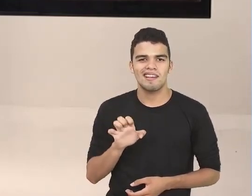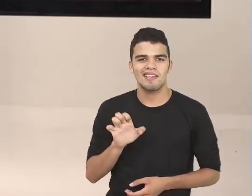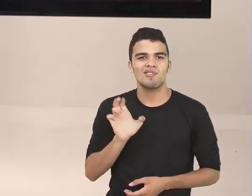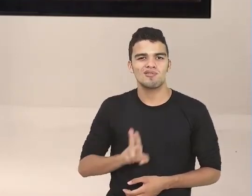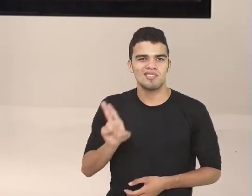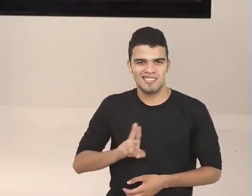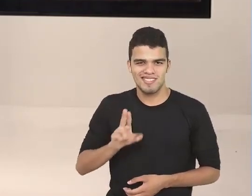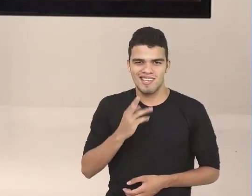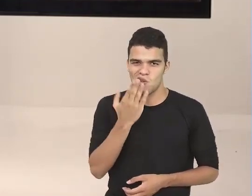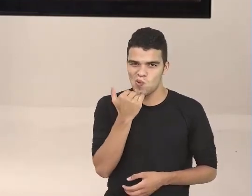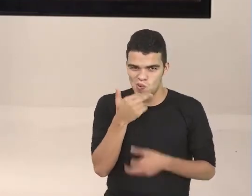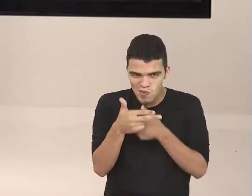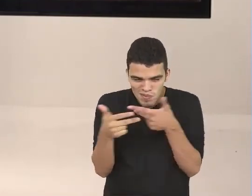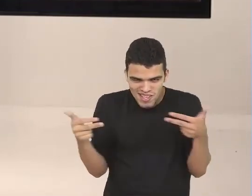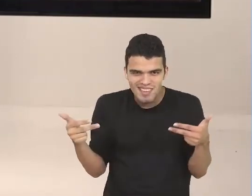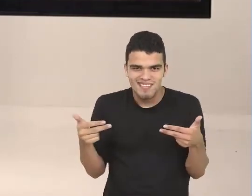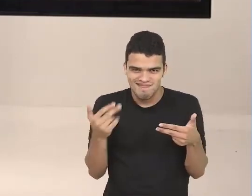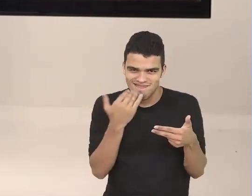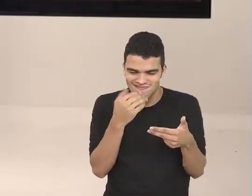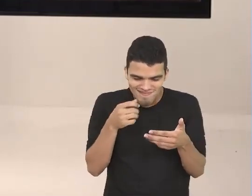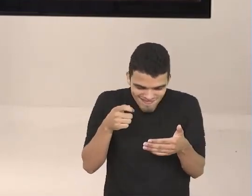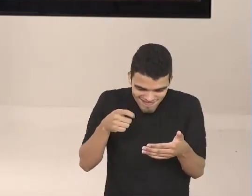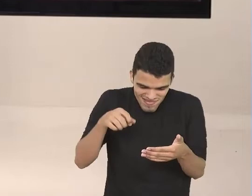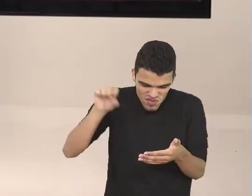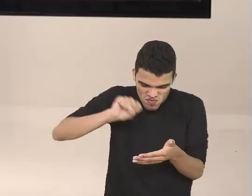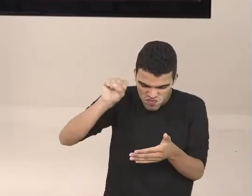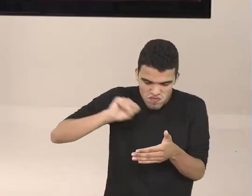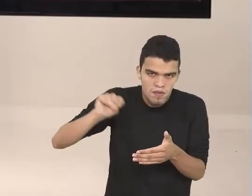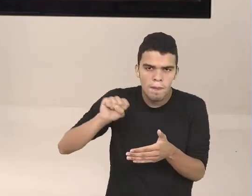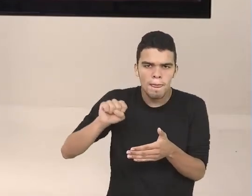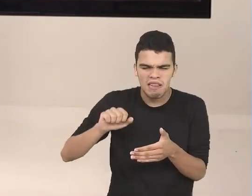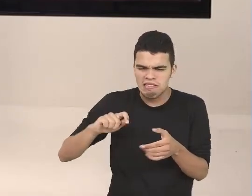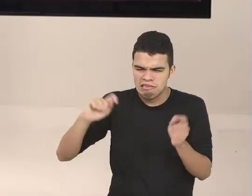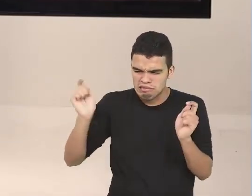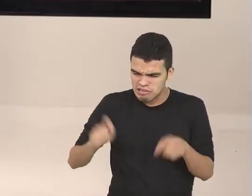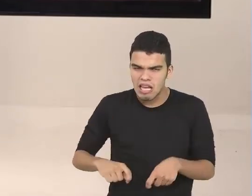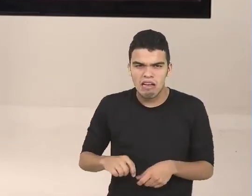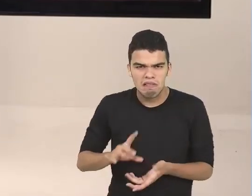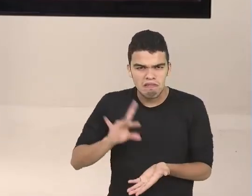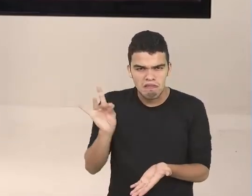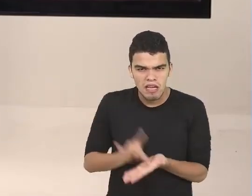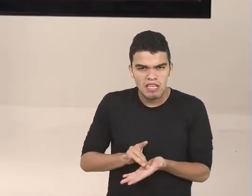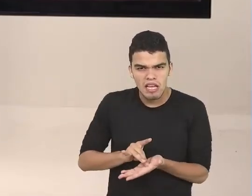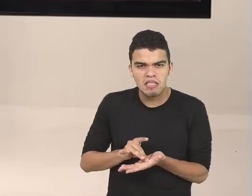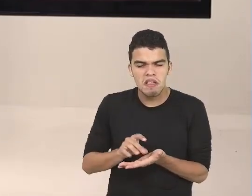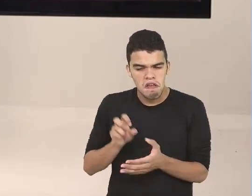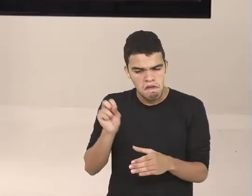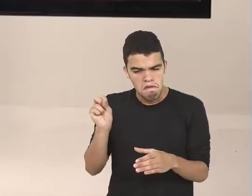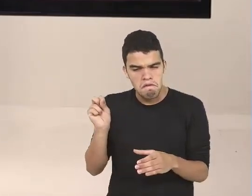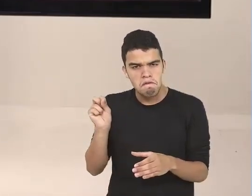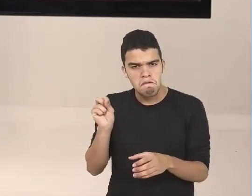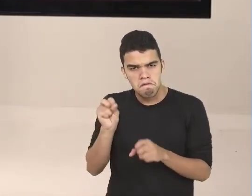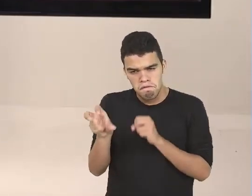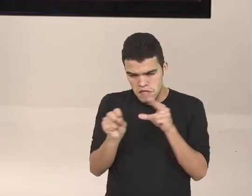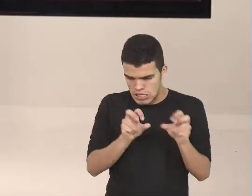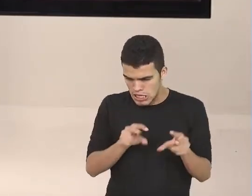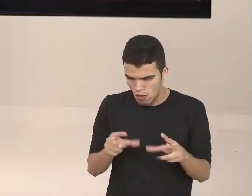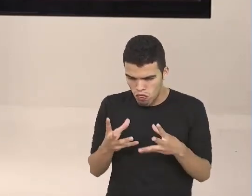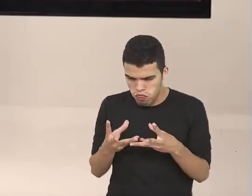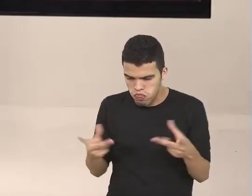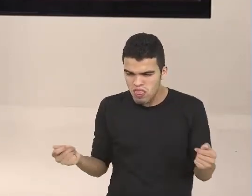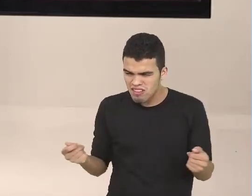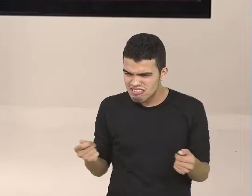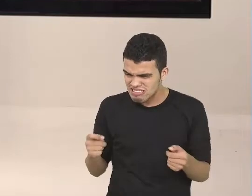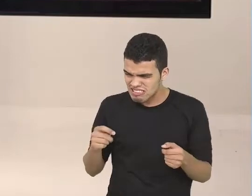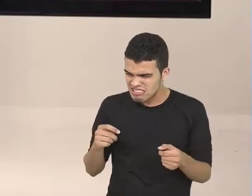eficaz para matar o vírus. E aí eu fui fazer umas pesquisas E descobri que o vinagre que a gente utiliza,